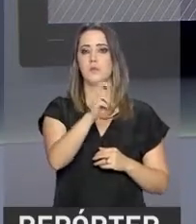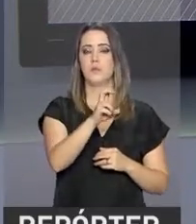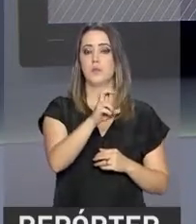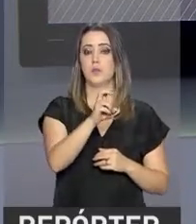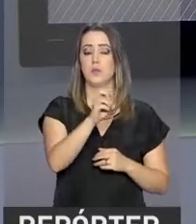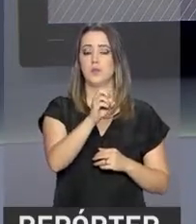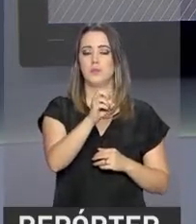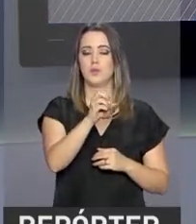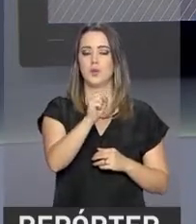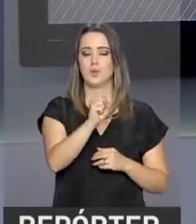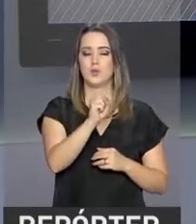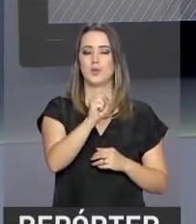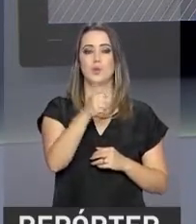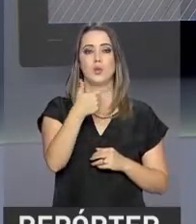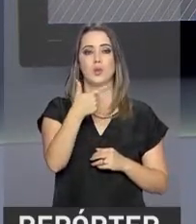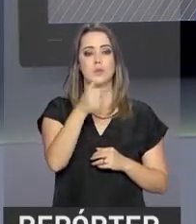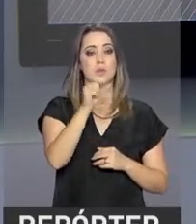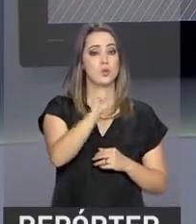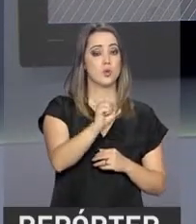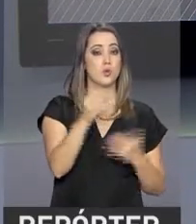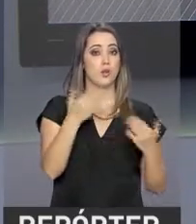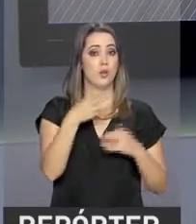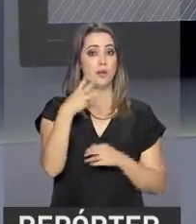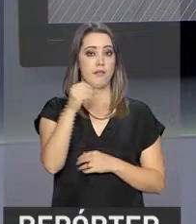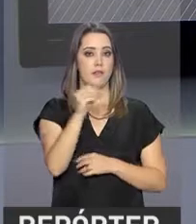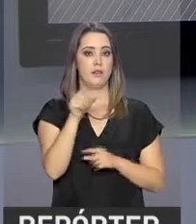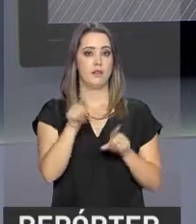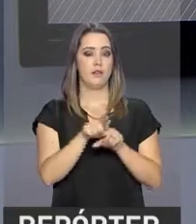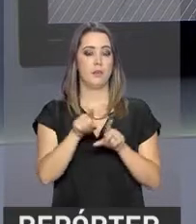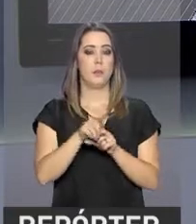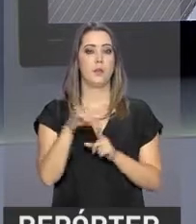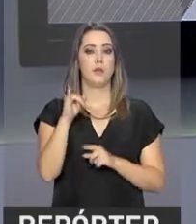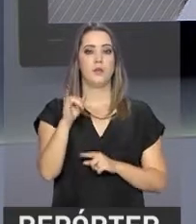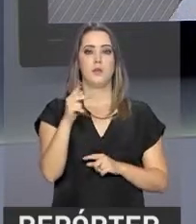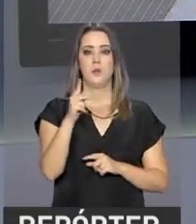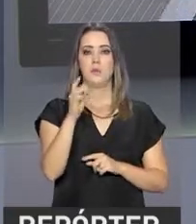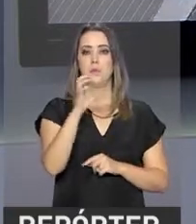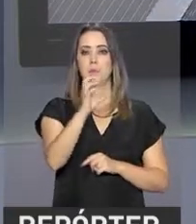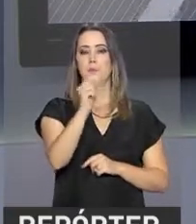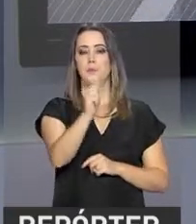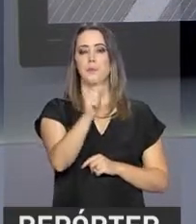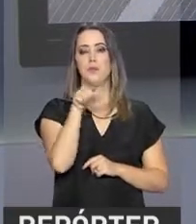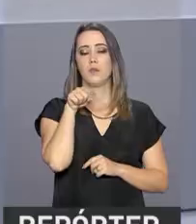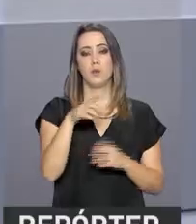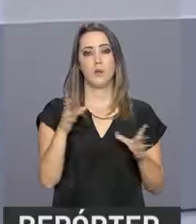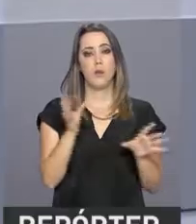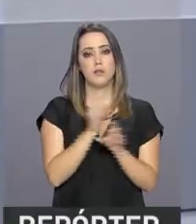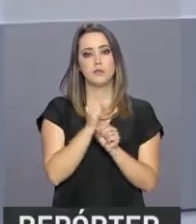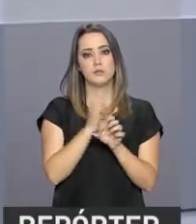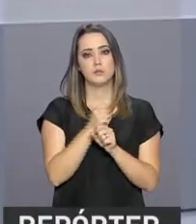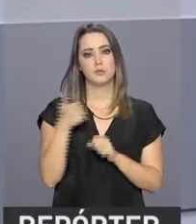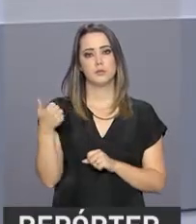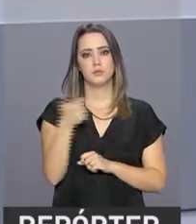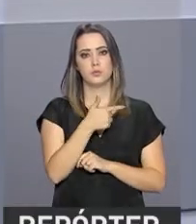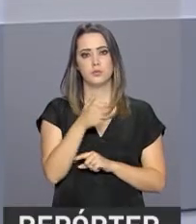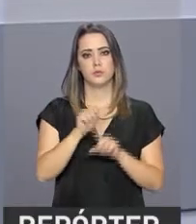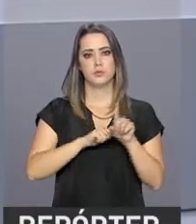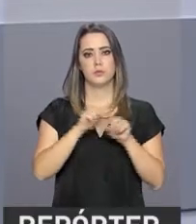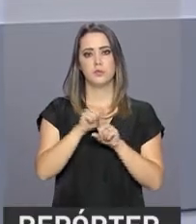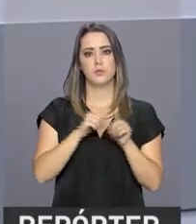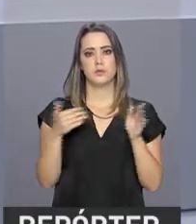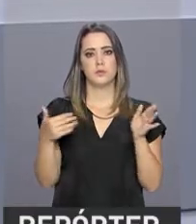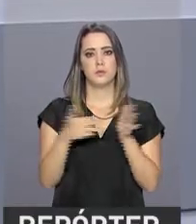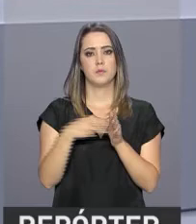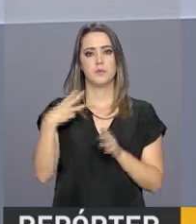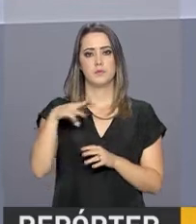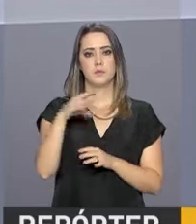taxa que melhorou a classificação do brasil é o índice de preços ao consumidor amplo ipc a do acumulado em 12